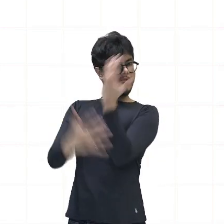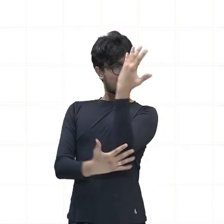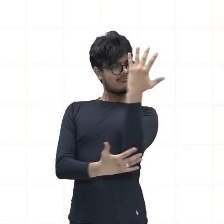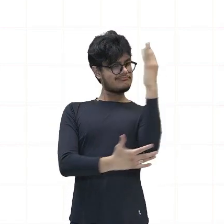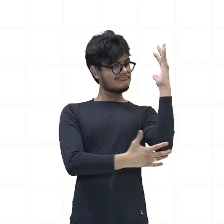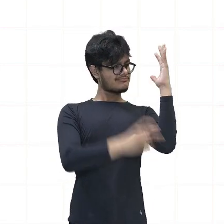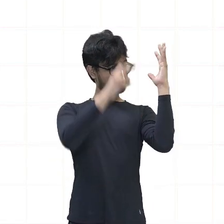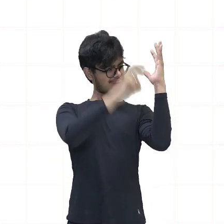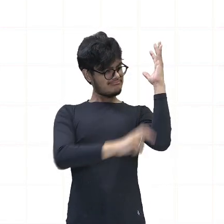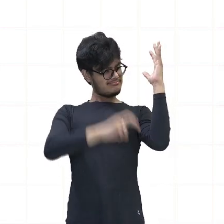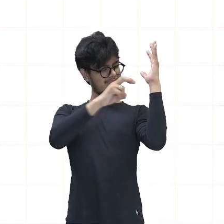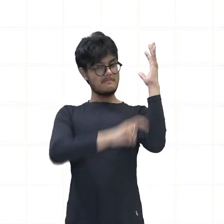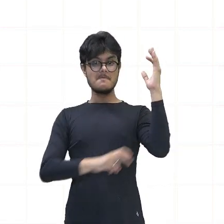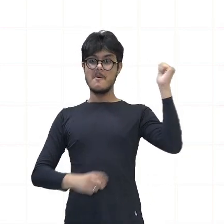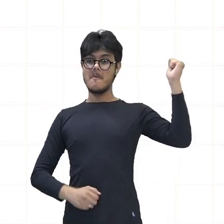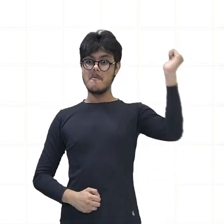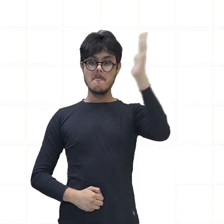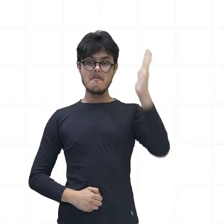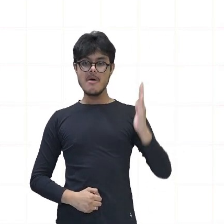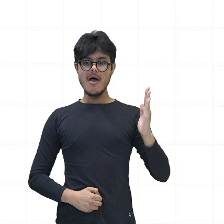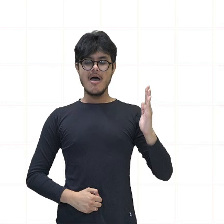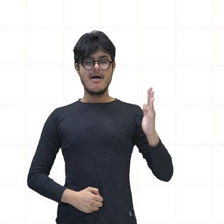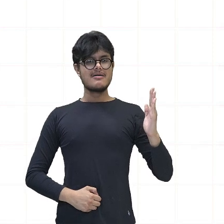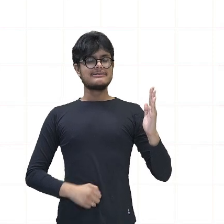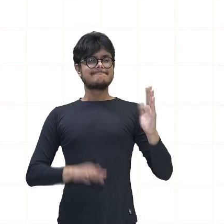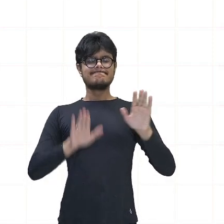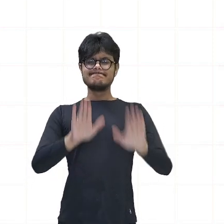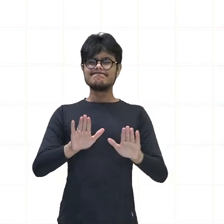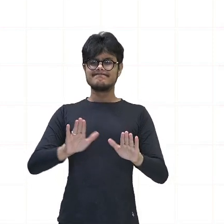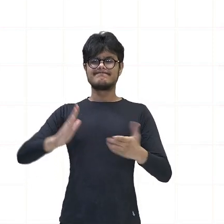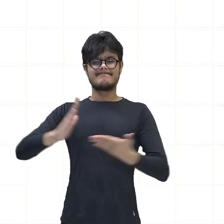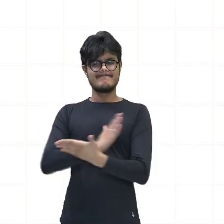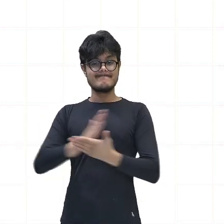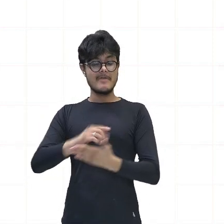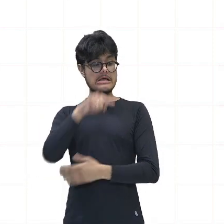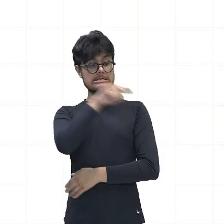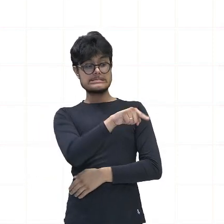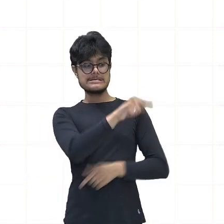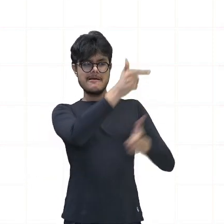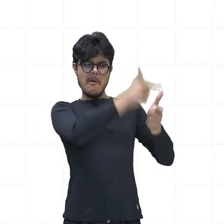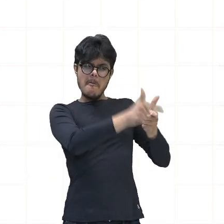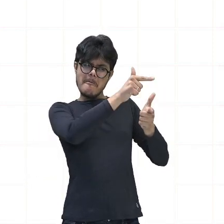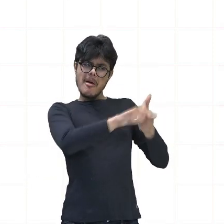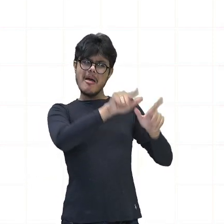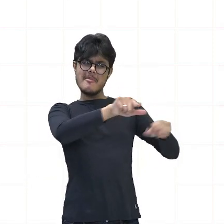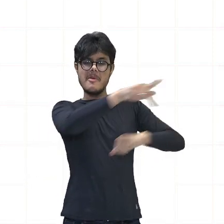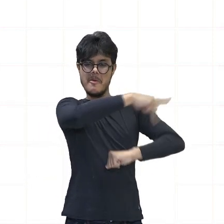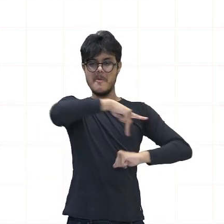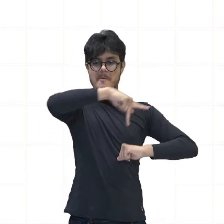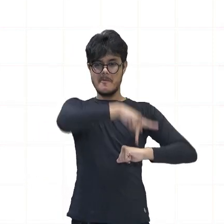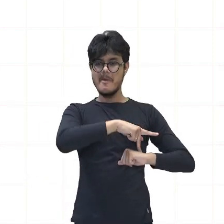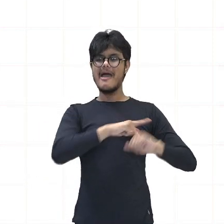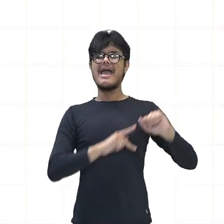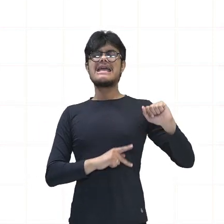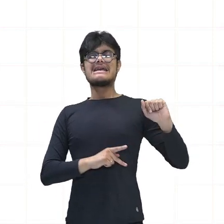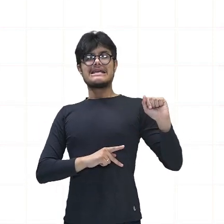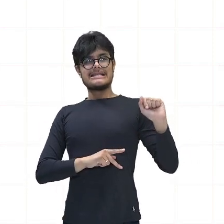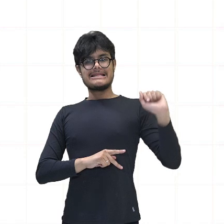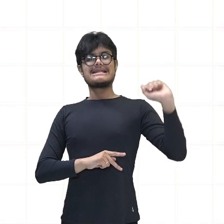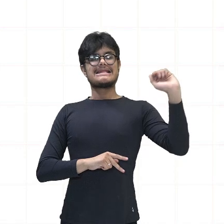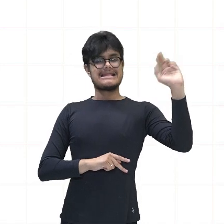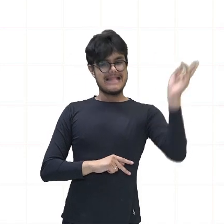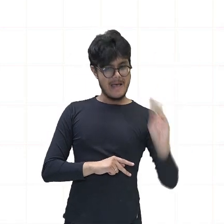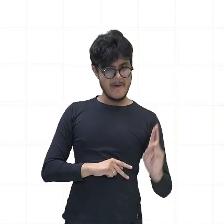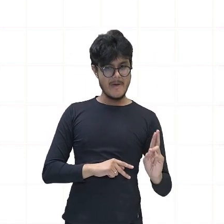Brasil tinha esse conflito com a Bolívia, né, por conta dessas terras do Acre, que